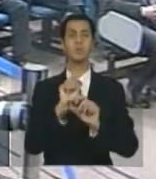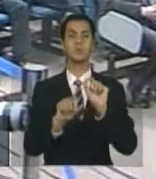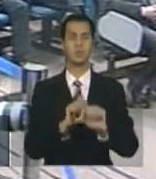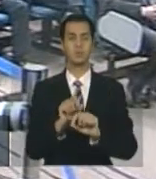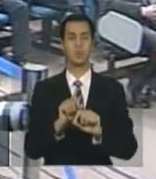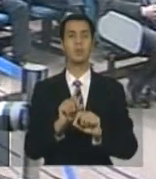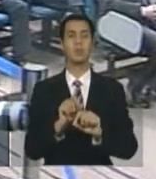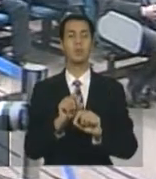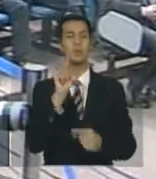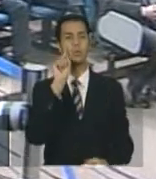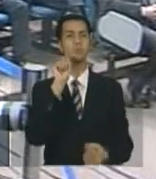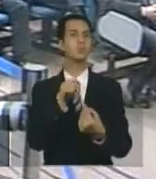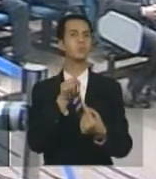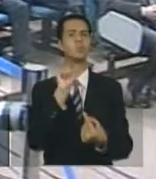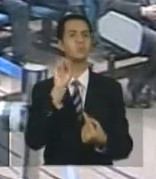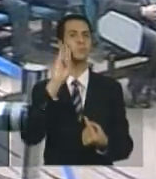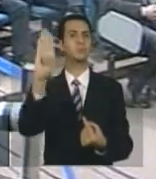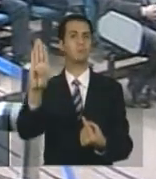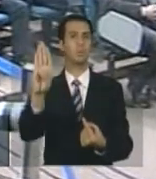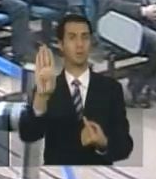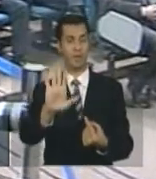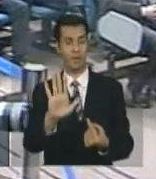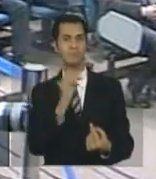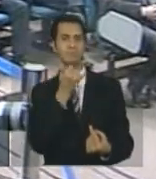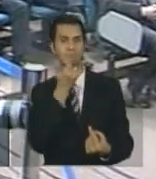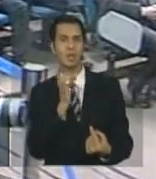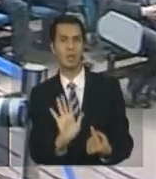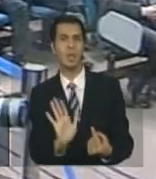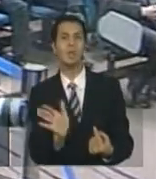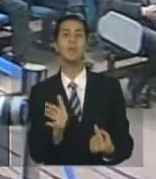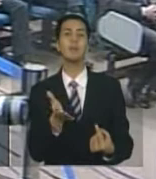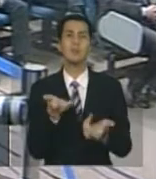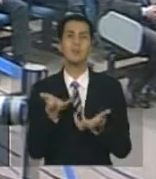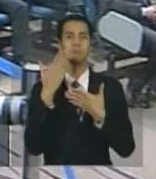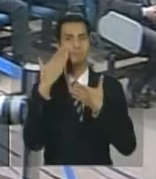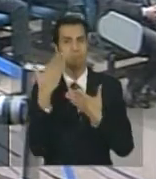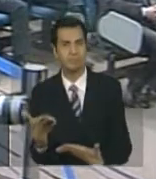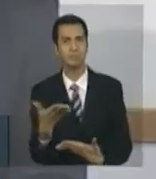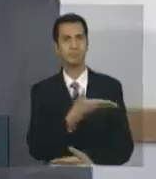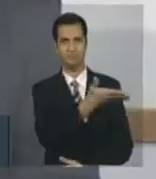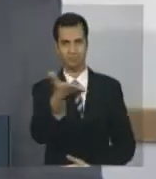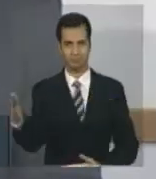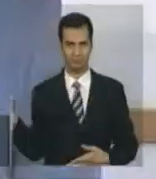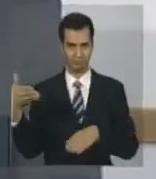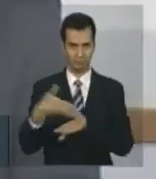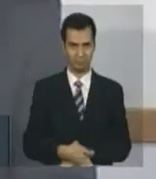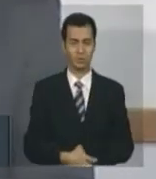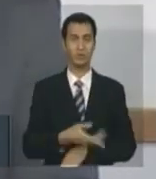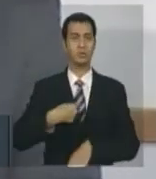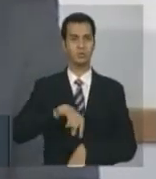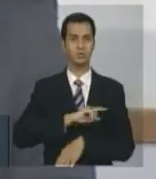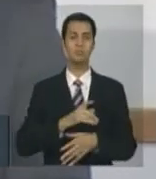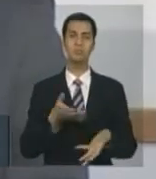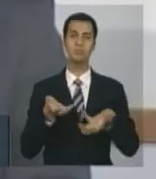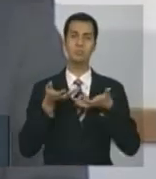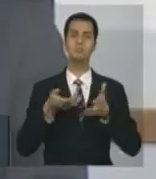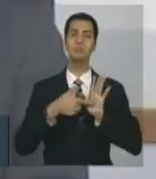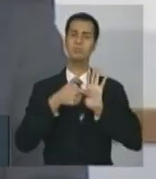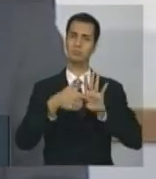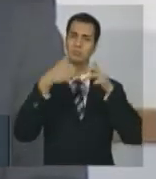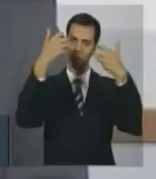dos senhores e das senhoras, é esclarecer, prestar informações e nos colocarmos à